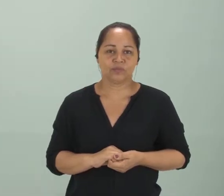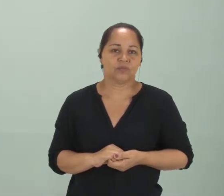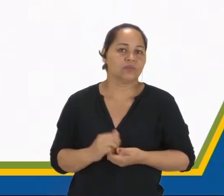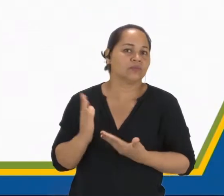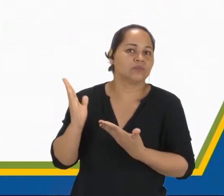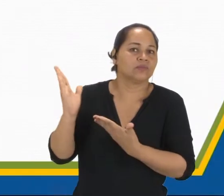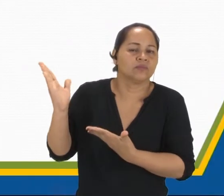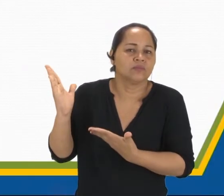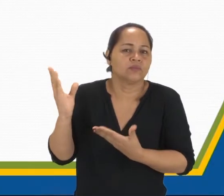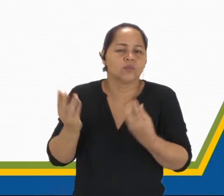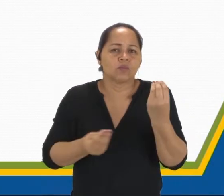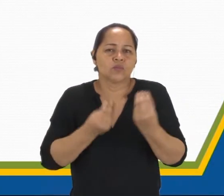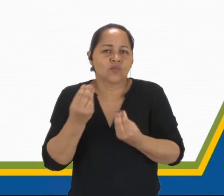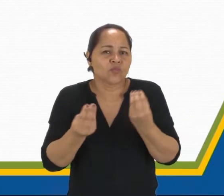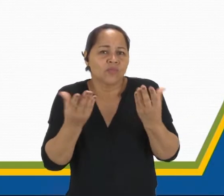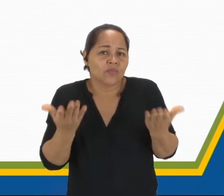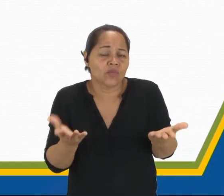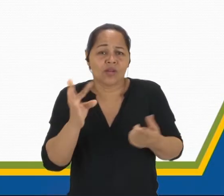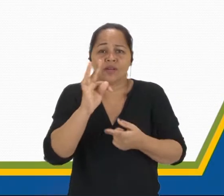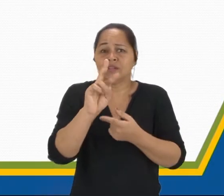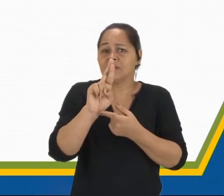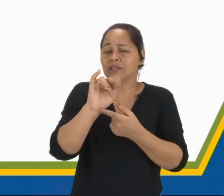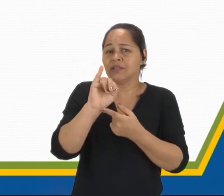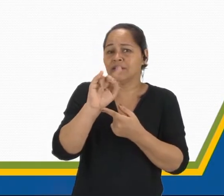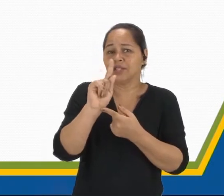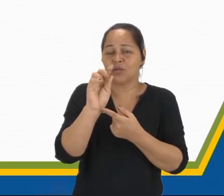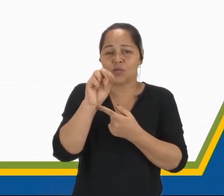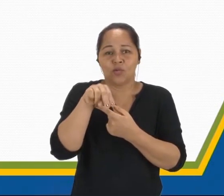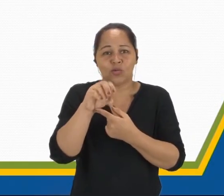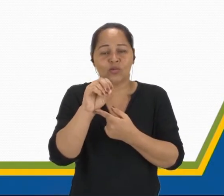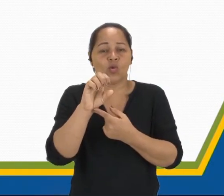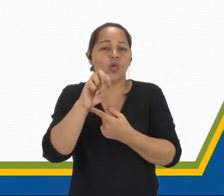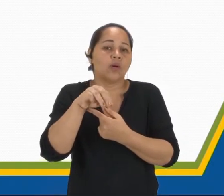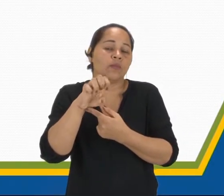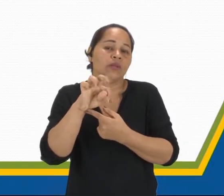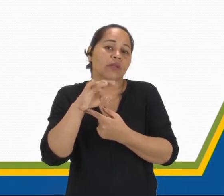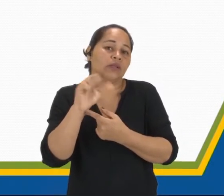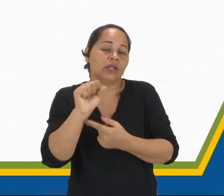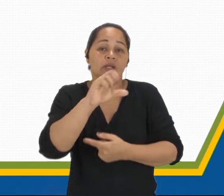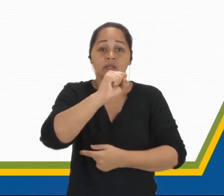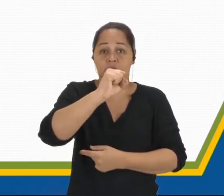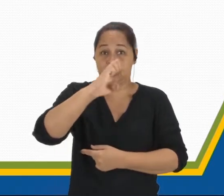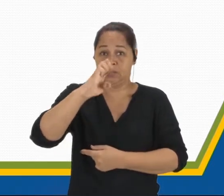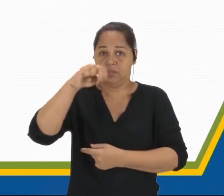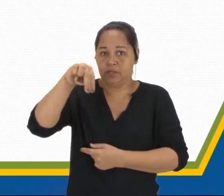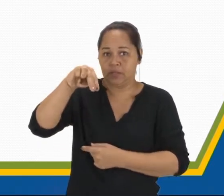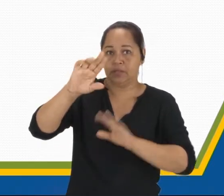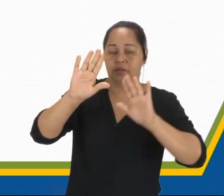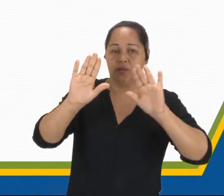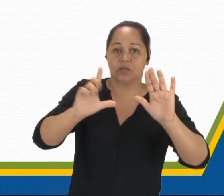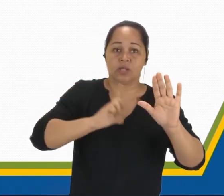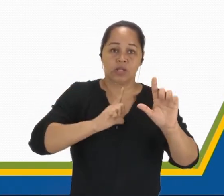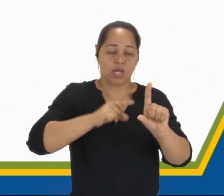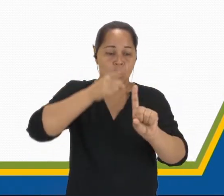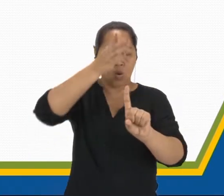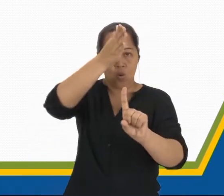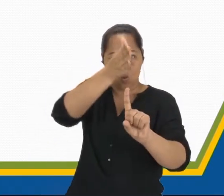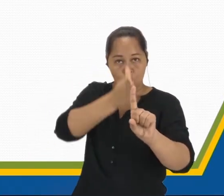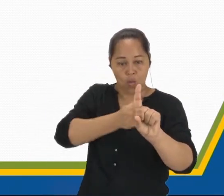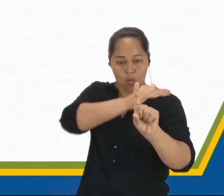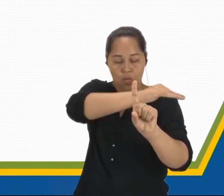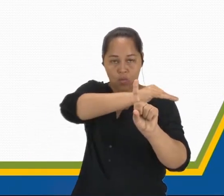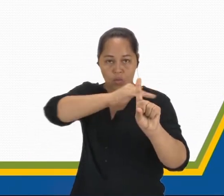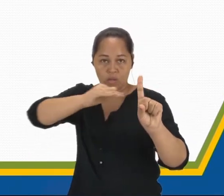Funções trigonométricas, tá? Vamos falar então o que é a função seno, né? O gráfico é uma curva determinada senoide que é